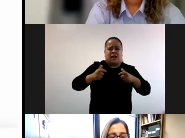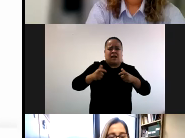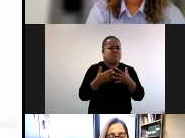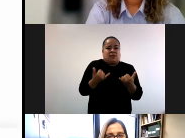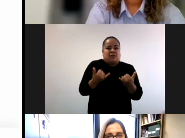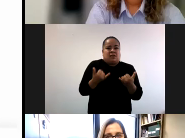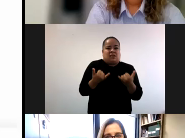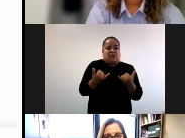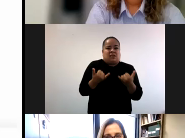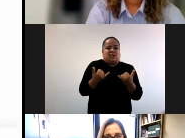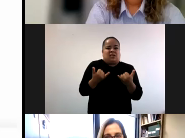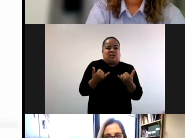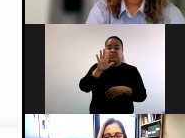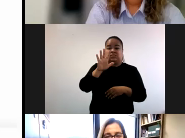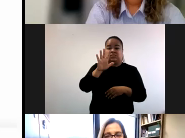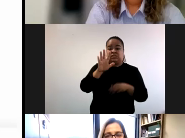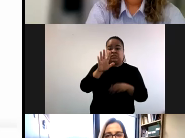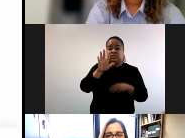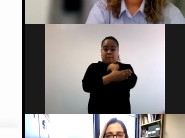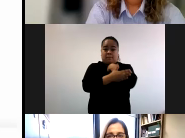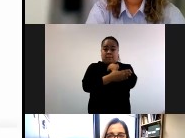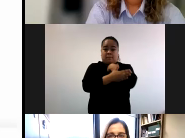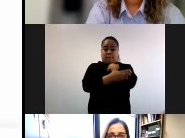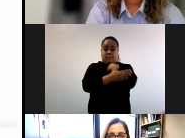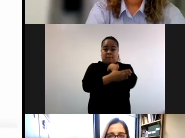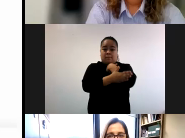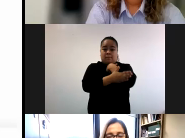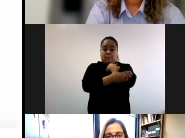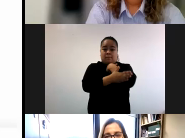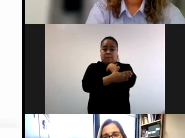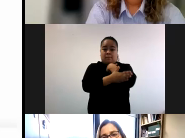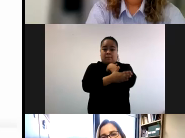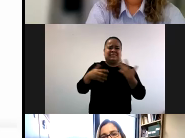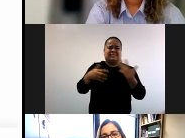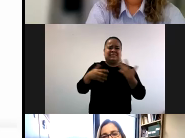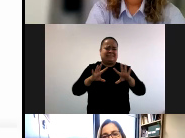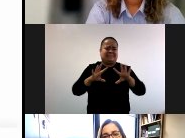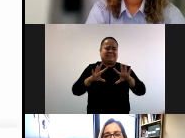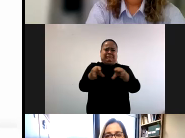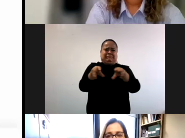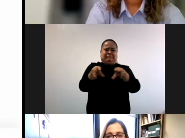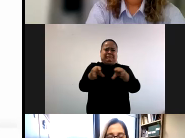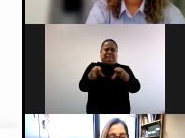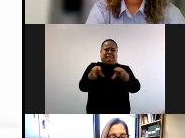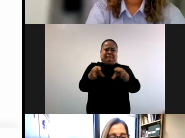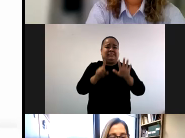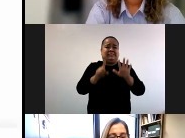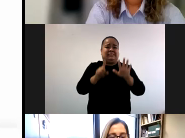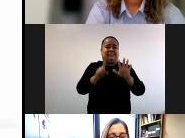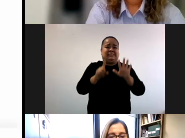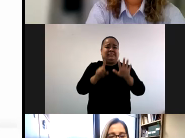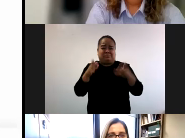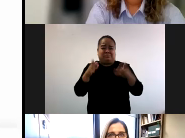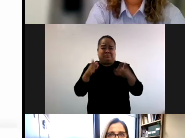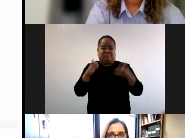nível global informando mais de 6.000 casos. E a nossa região, que começa a informar casos